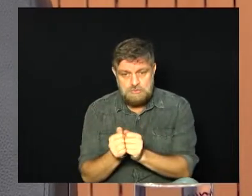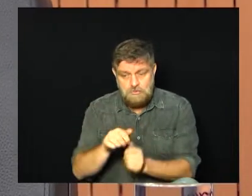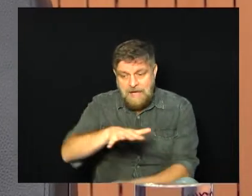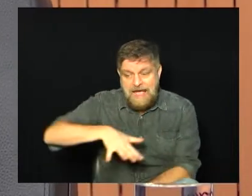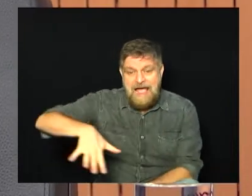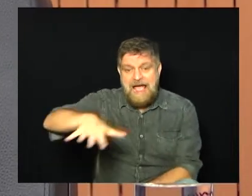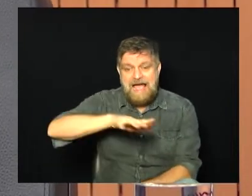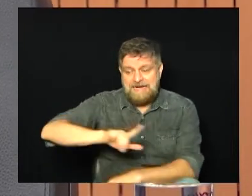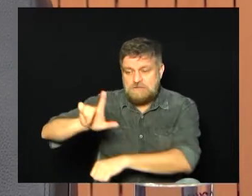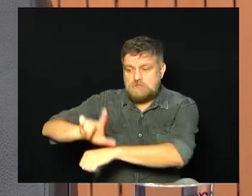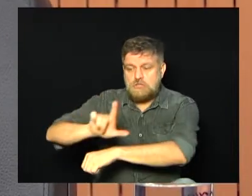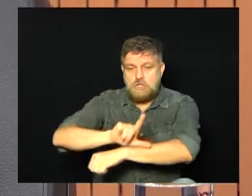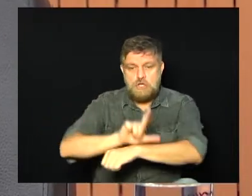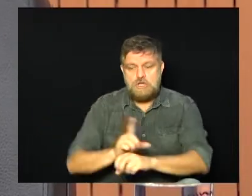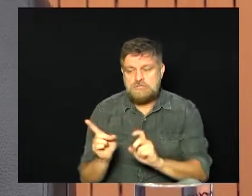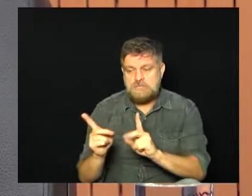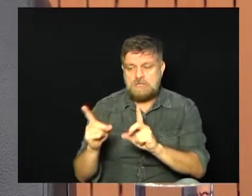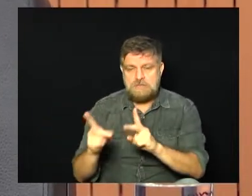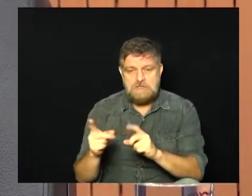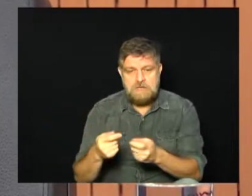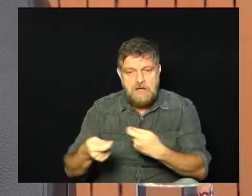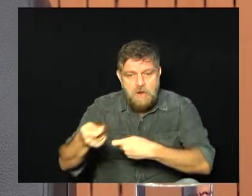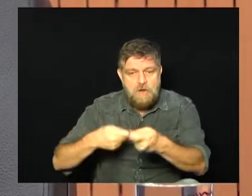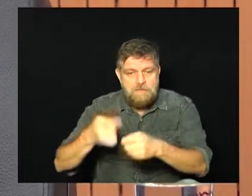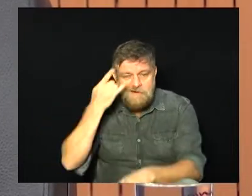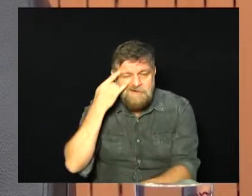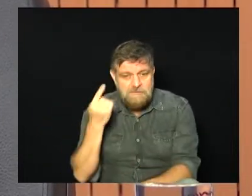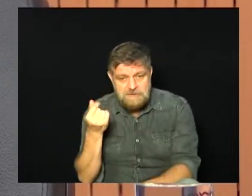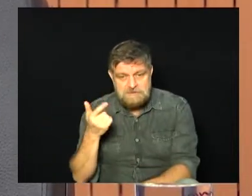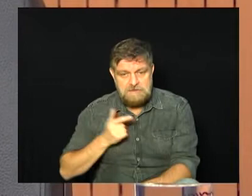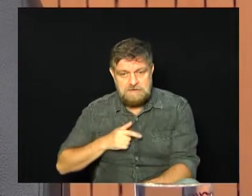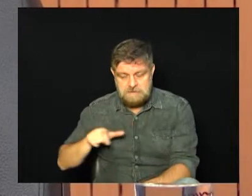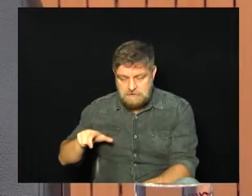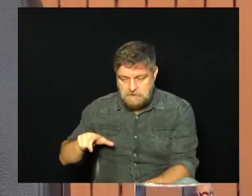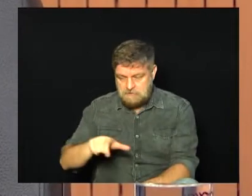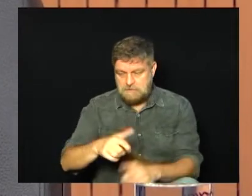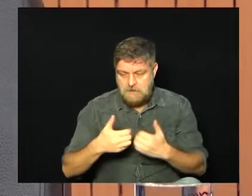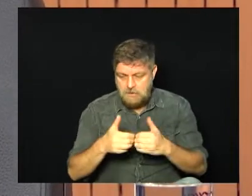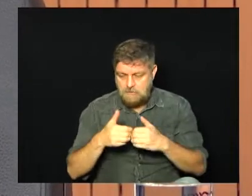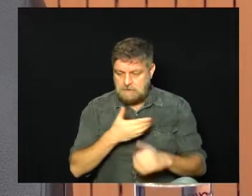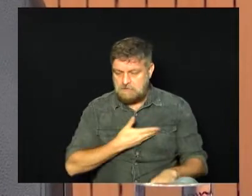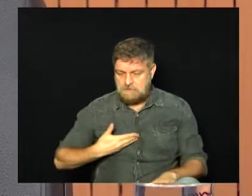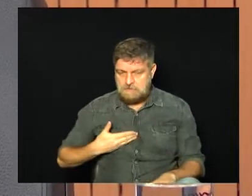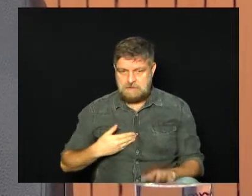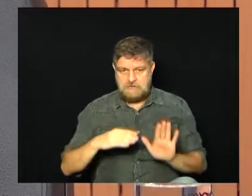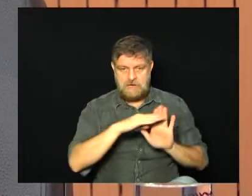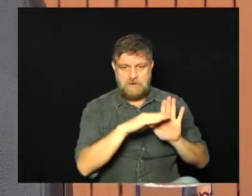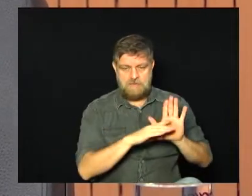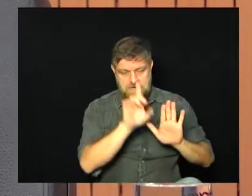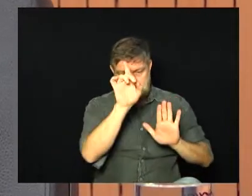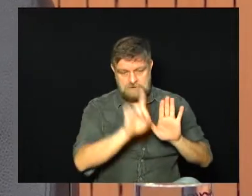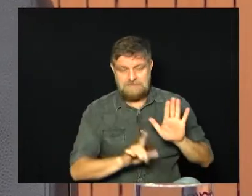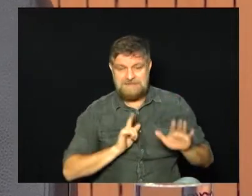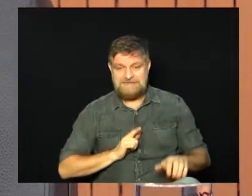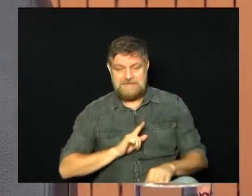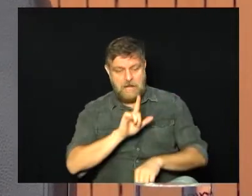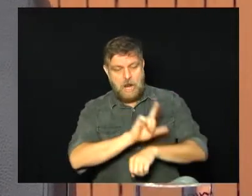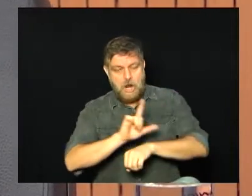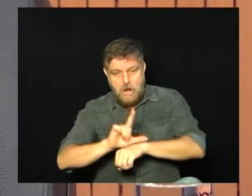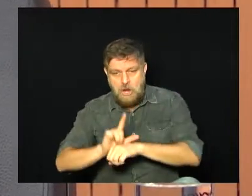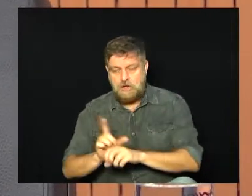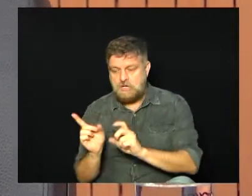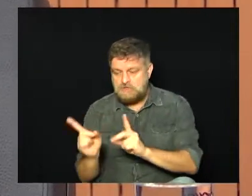comerciais. Então, as pessoas que vão utilizar essas linhas de transporte que o plano diretor traz, eu preciso que tenha comércio, eu preciso que tenha